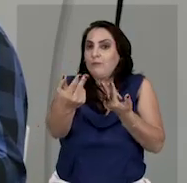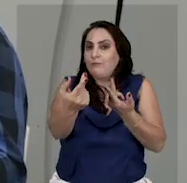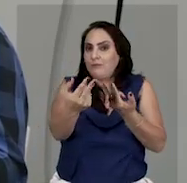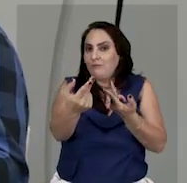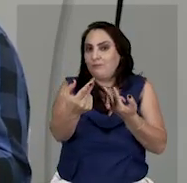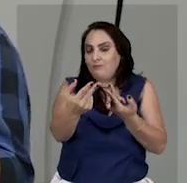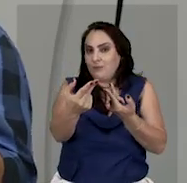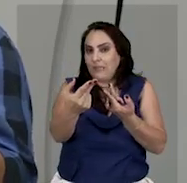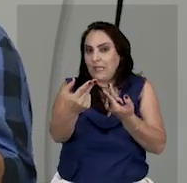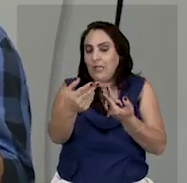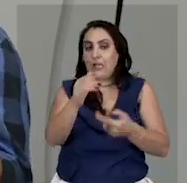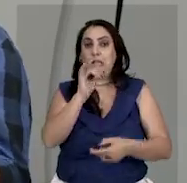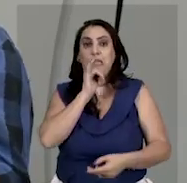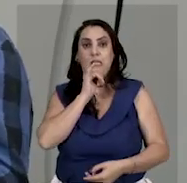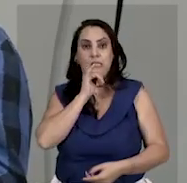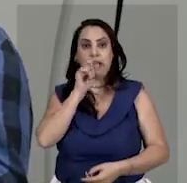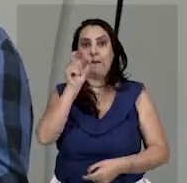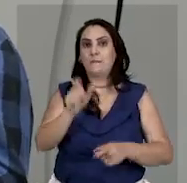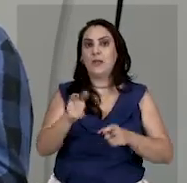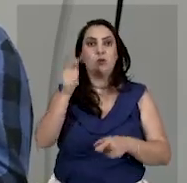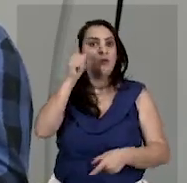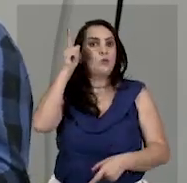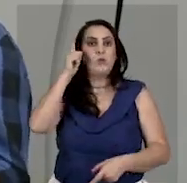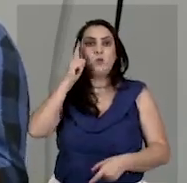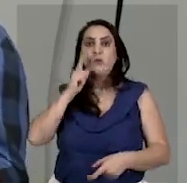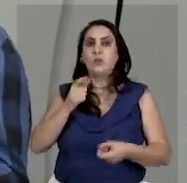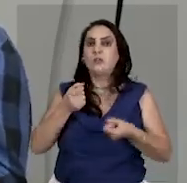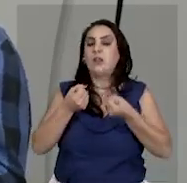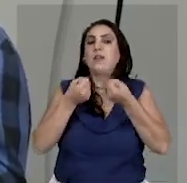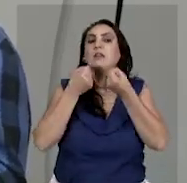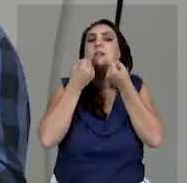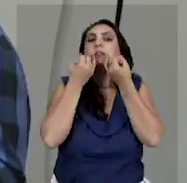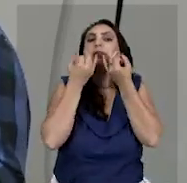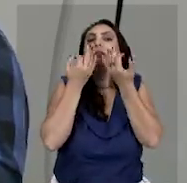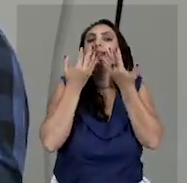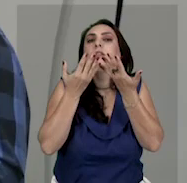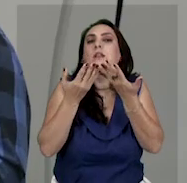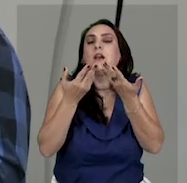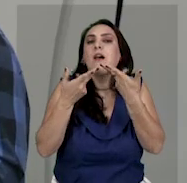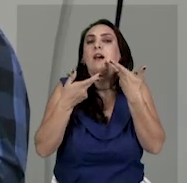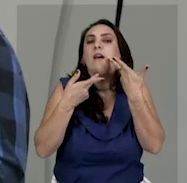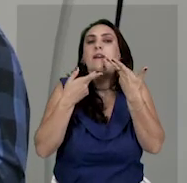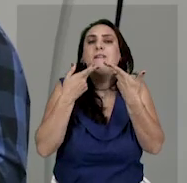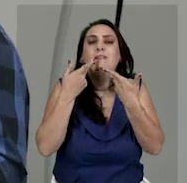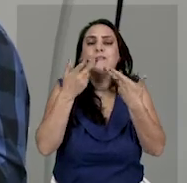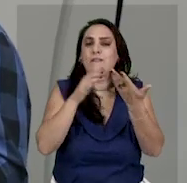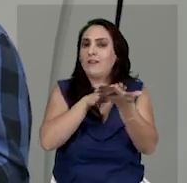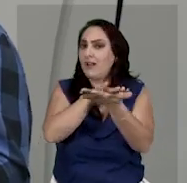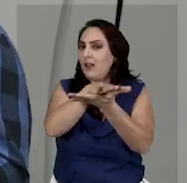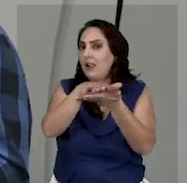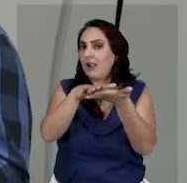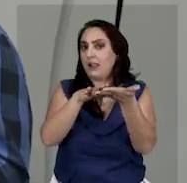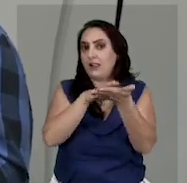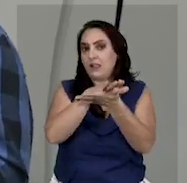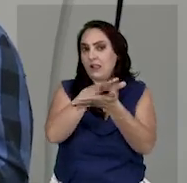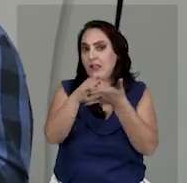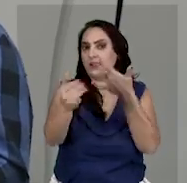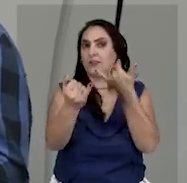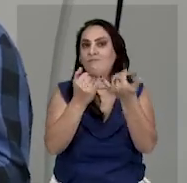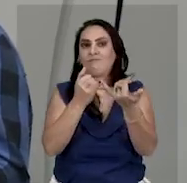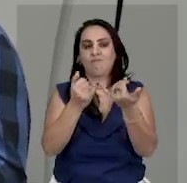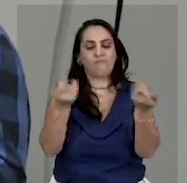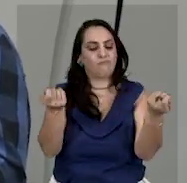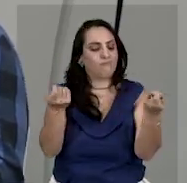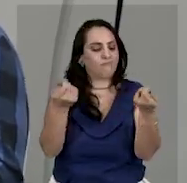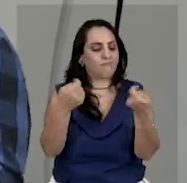ela não conseguia se expressar na língua oral auditiva, ela era considerada como um indivíduo incapaz. E